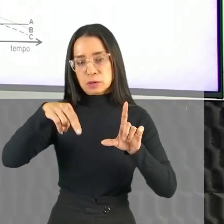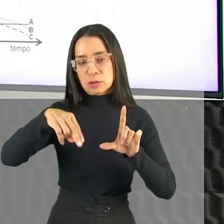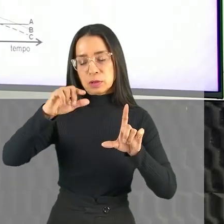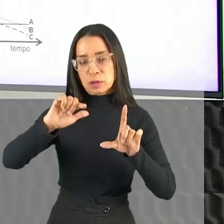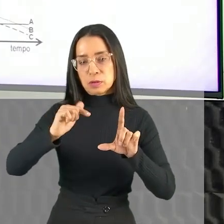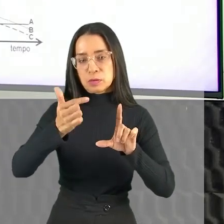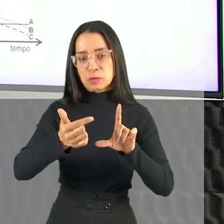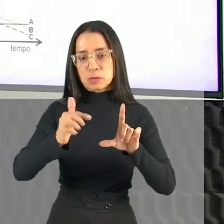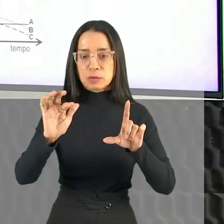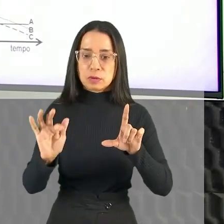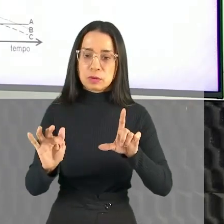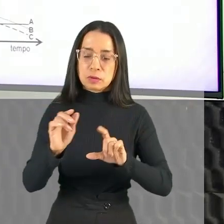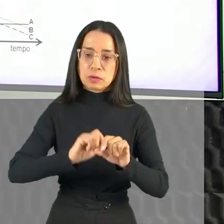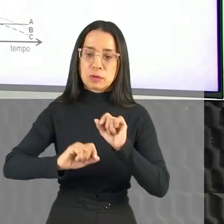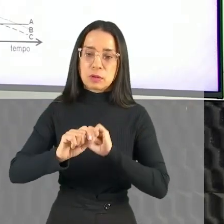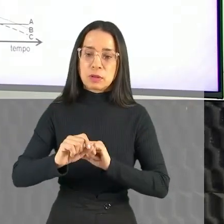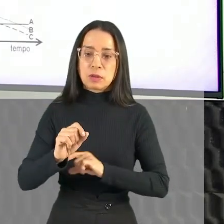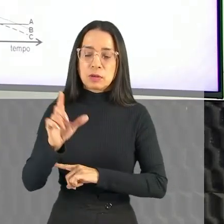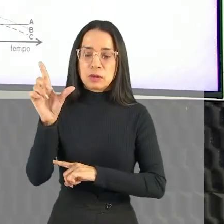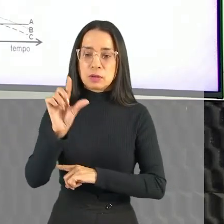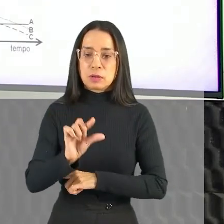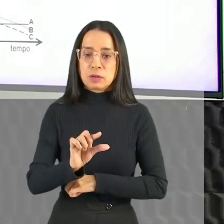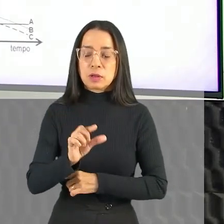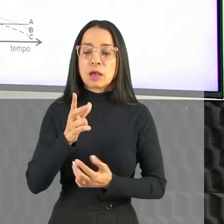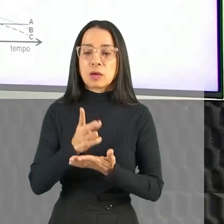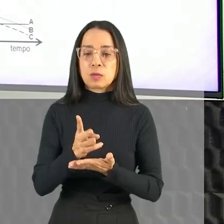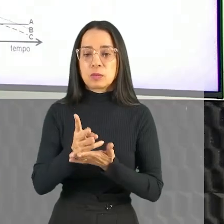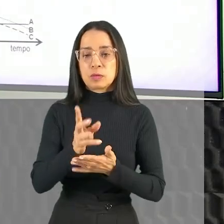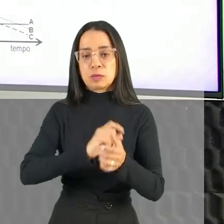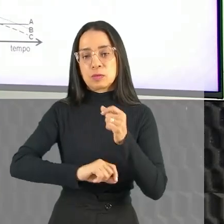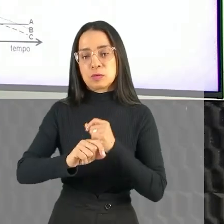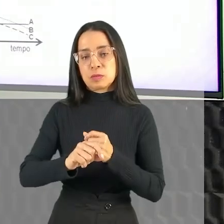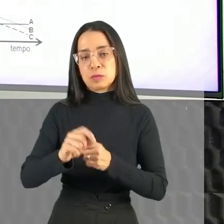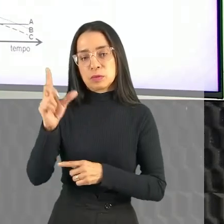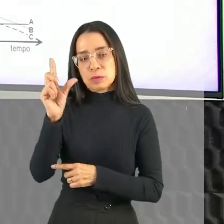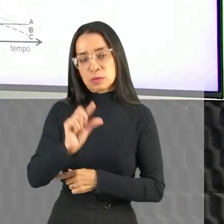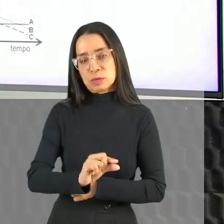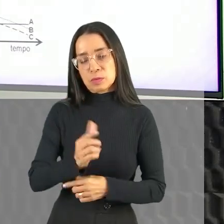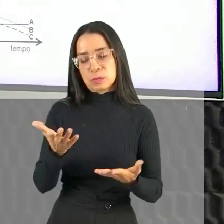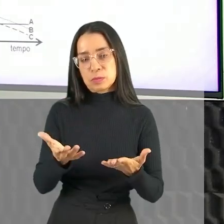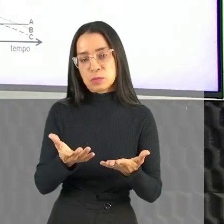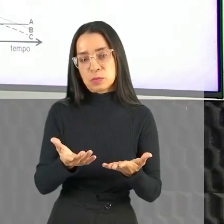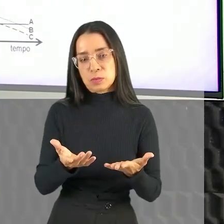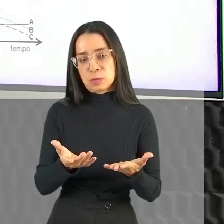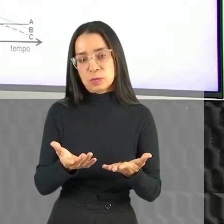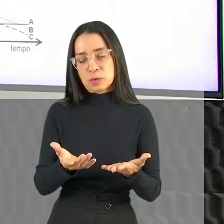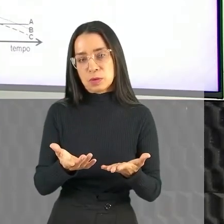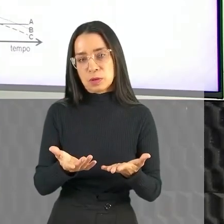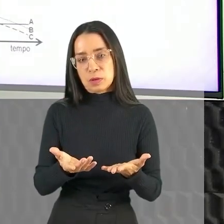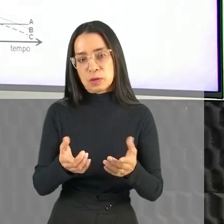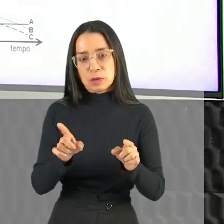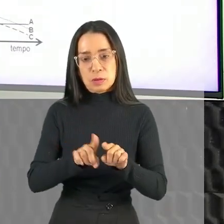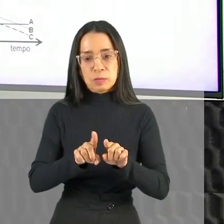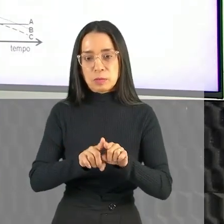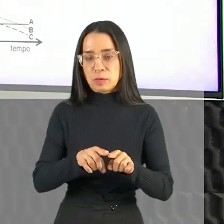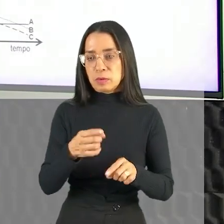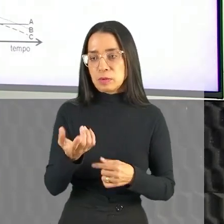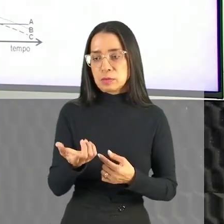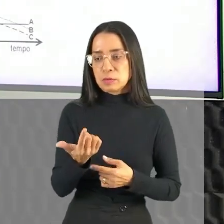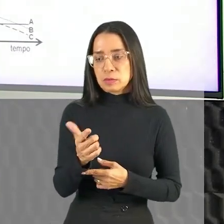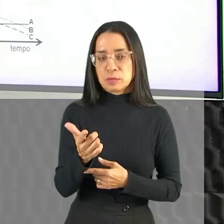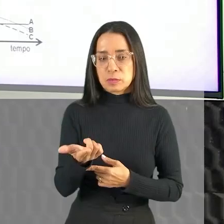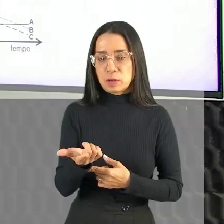mantendo, cai oxigênio, cai a quantidade de micro-organismos aeróbios, também não faz sentido, tá? Dentro do que a gente